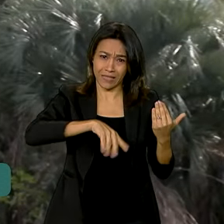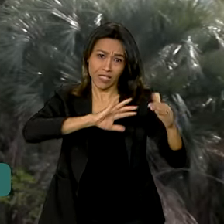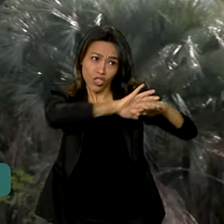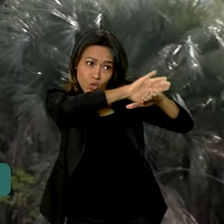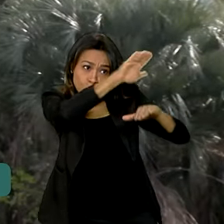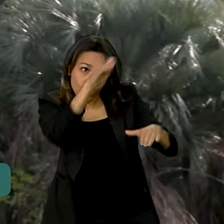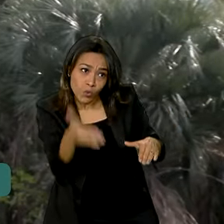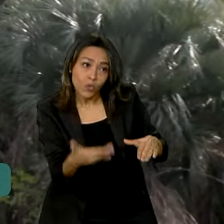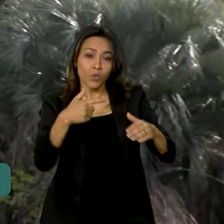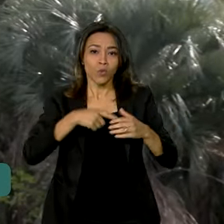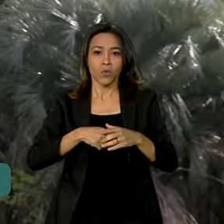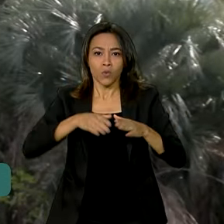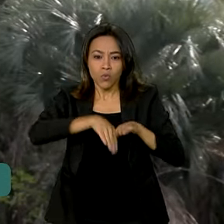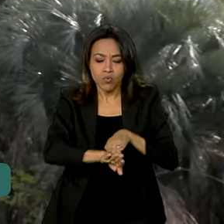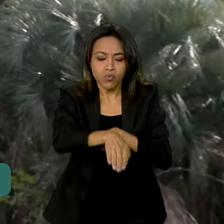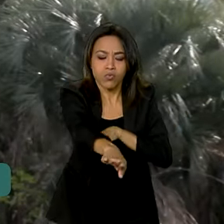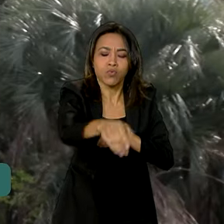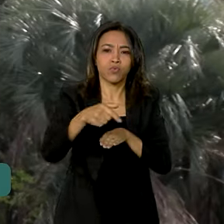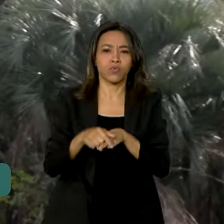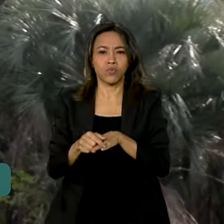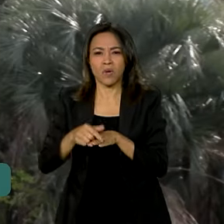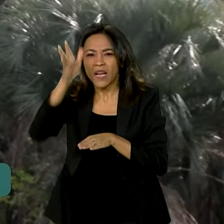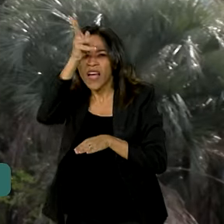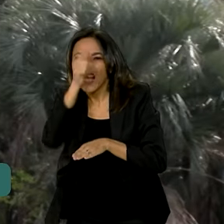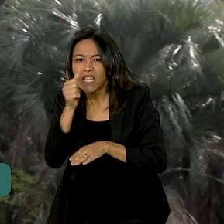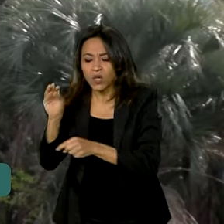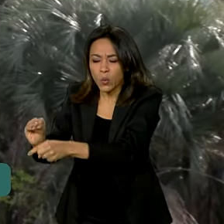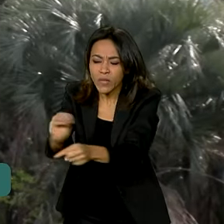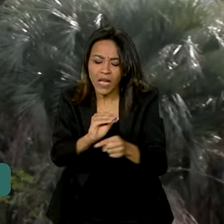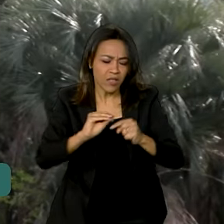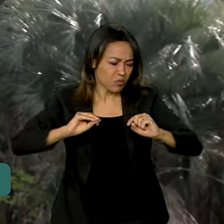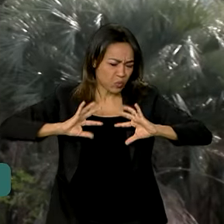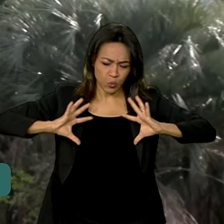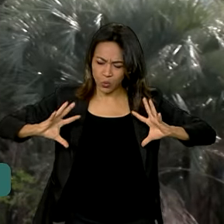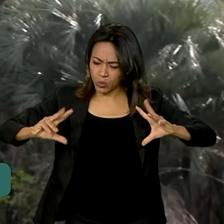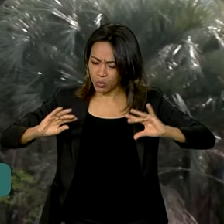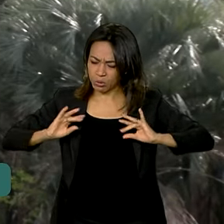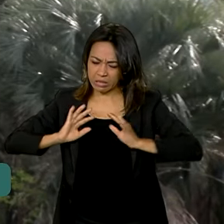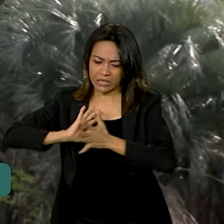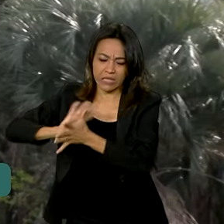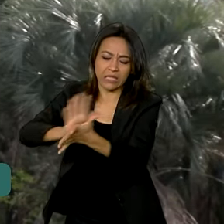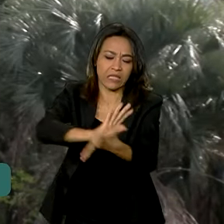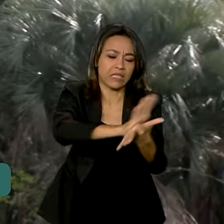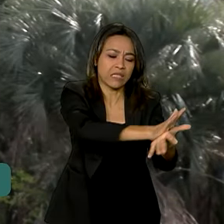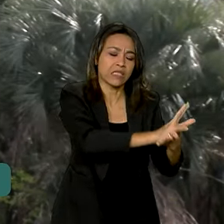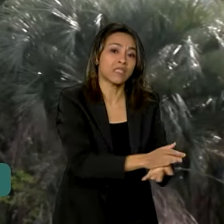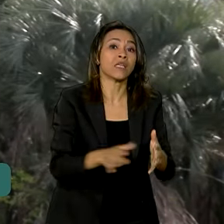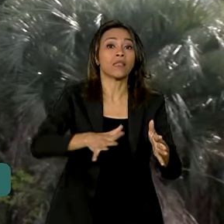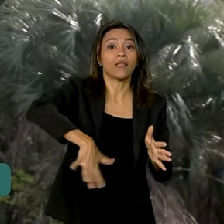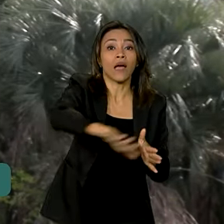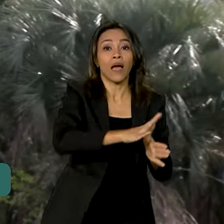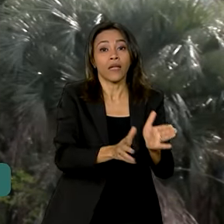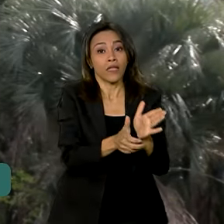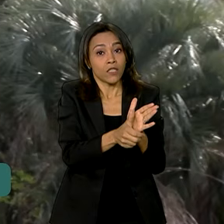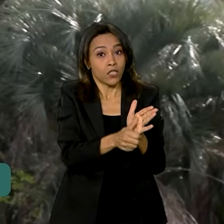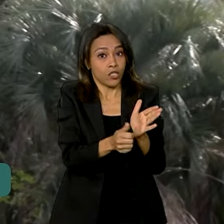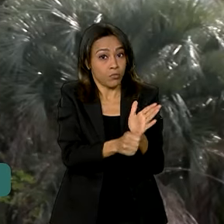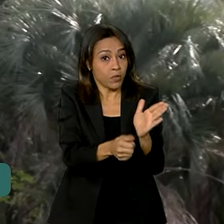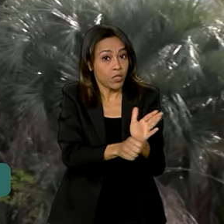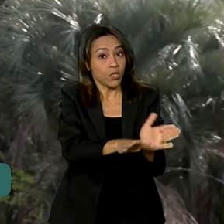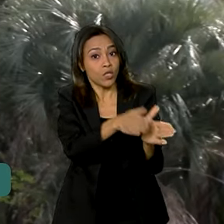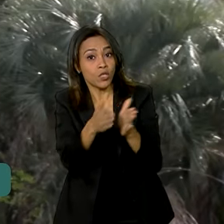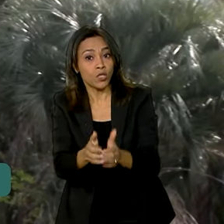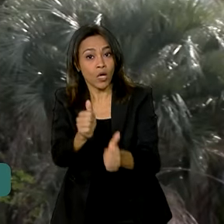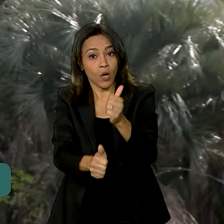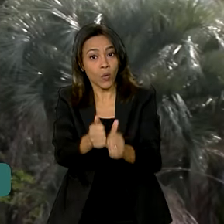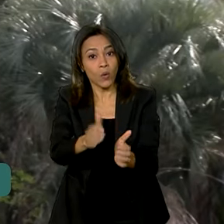estufas, açudes, aviários, tudo foi destruído. Prejuízos na produção de soja, milho e arroz.